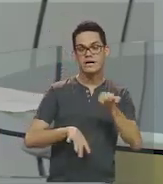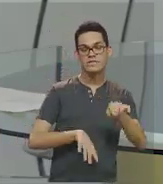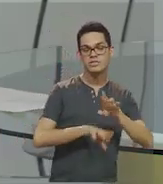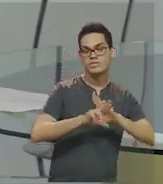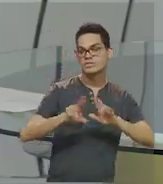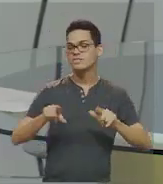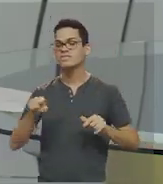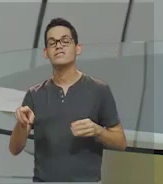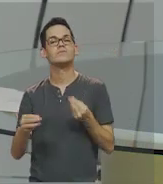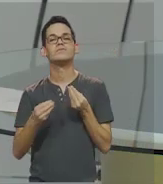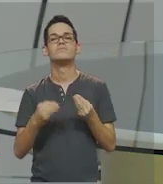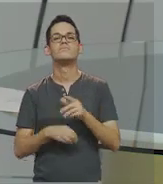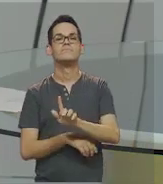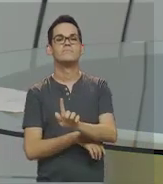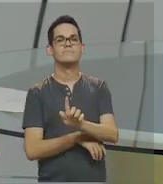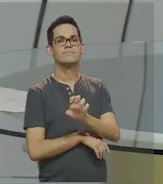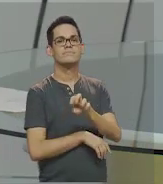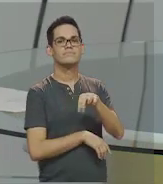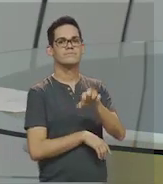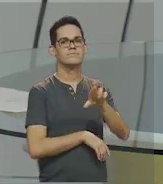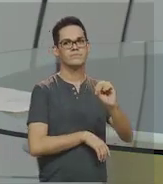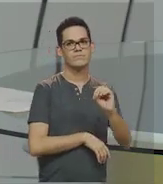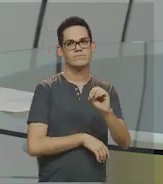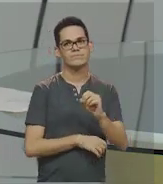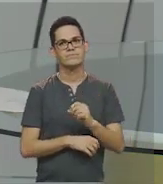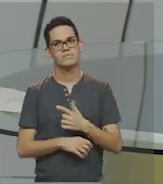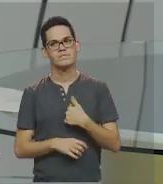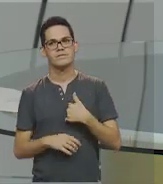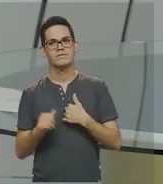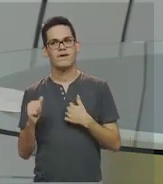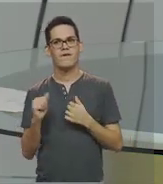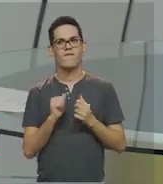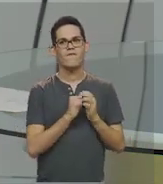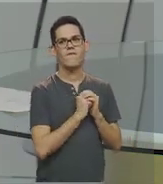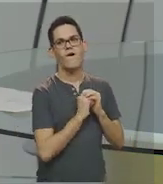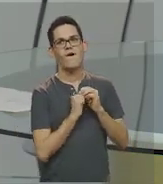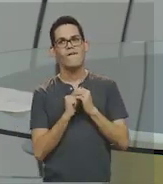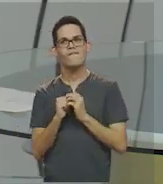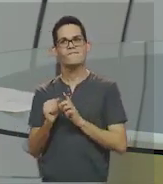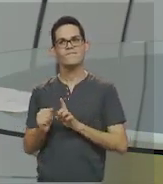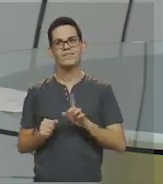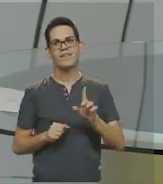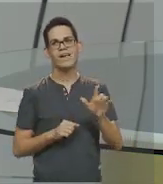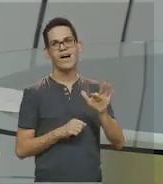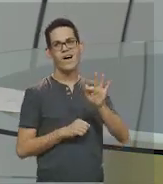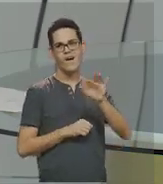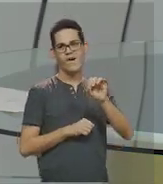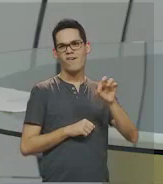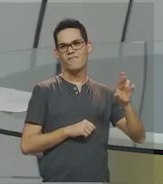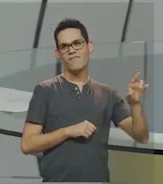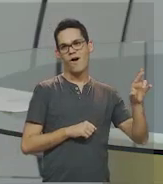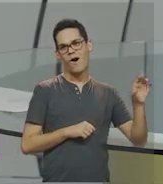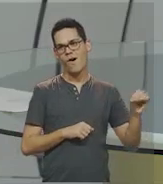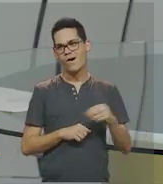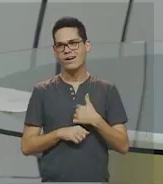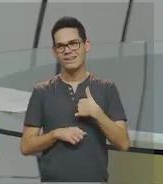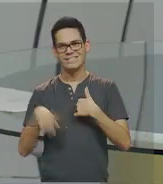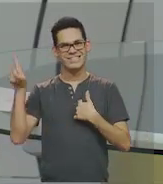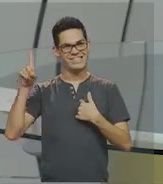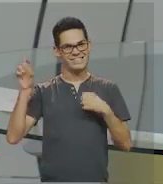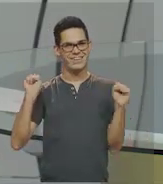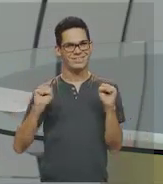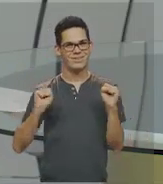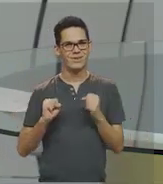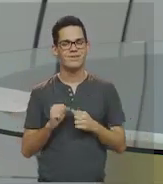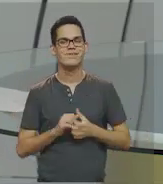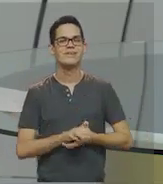né? Então tem gente que gosta de forró, que é um gênero muito popular aí.